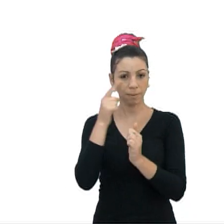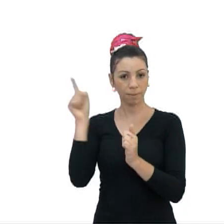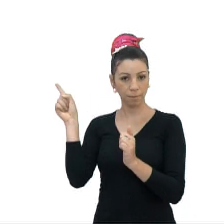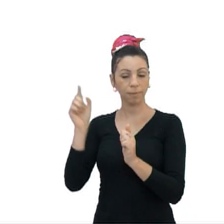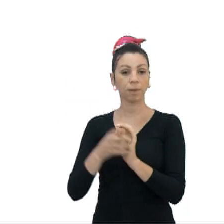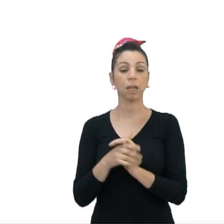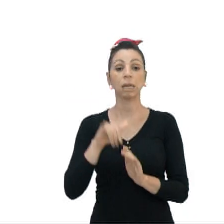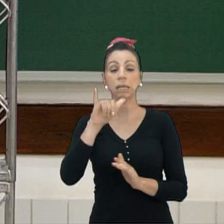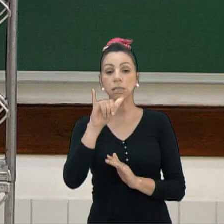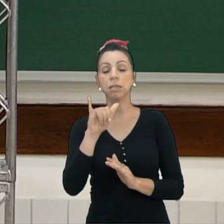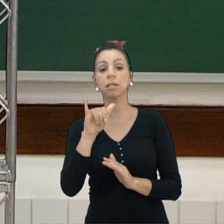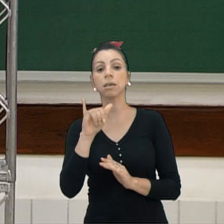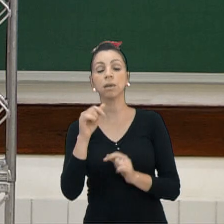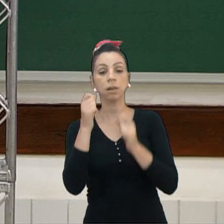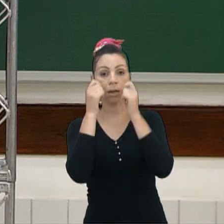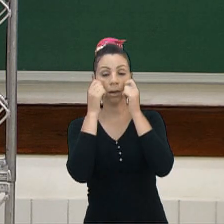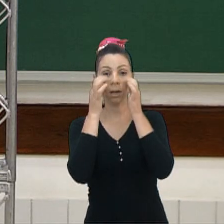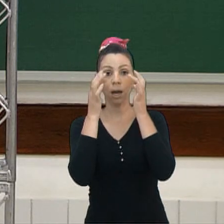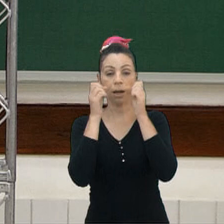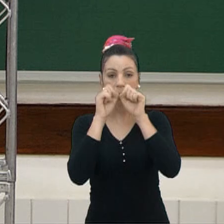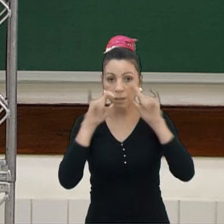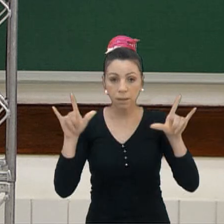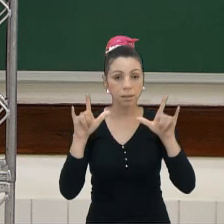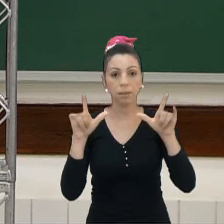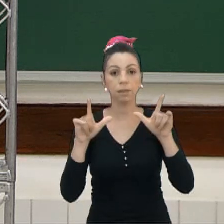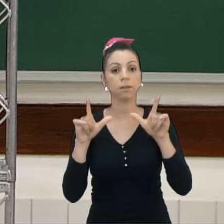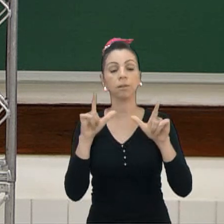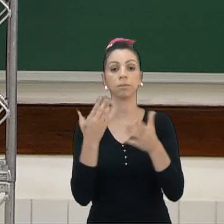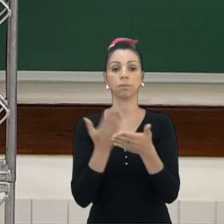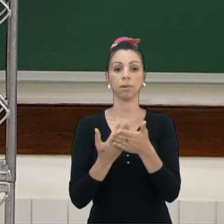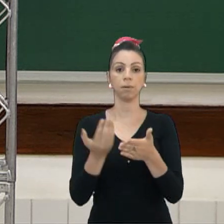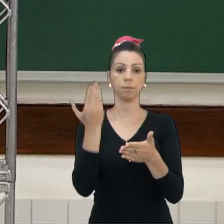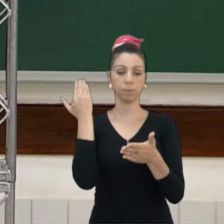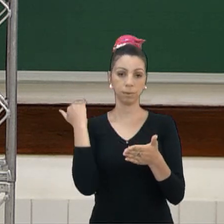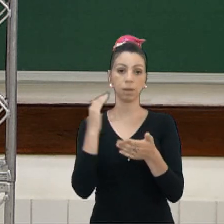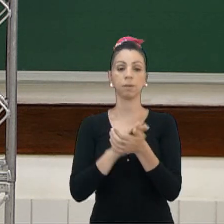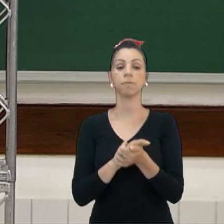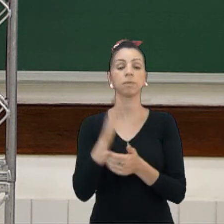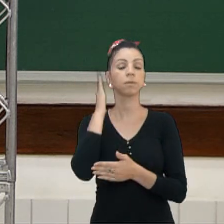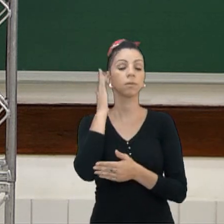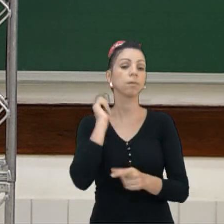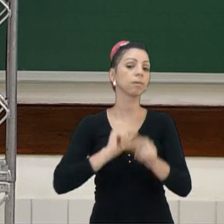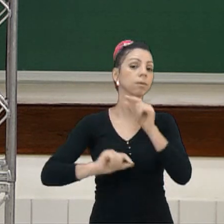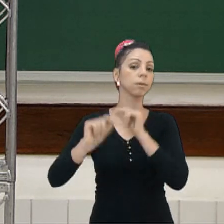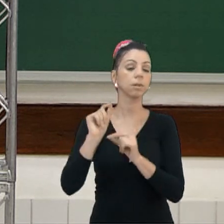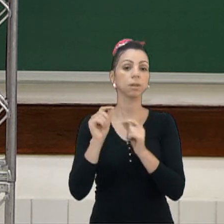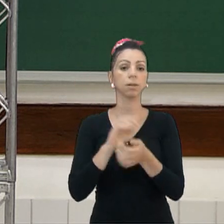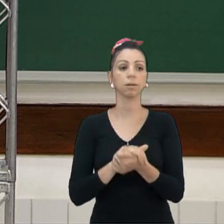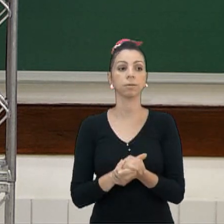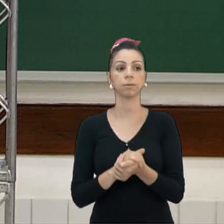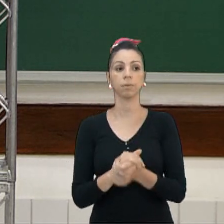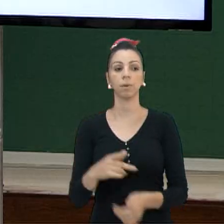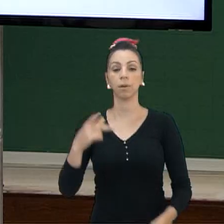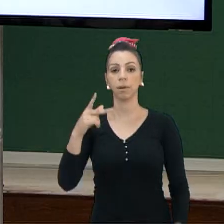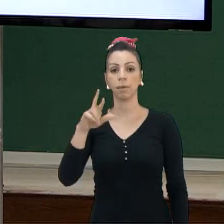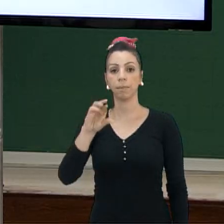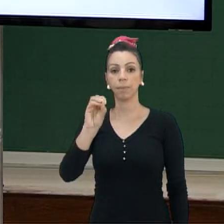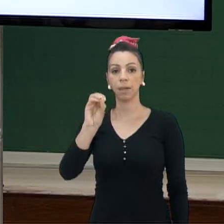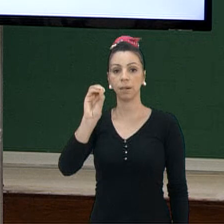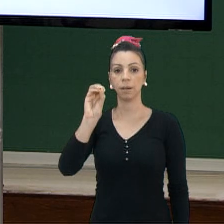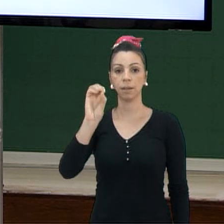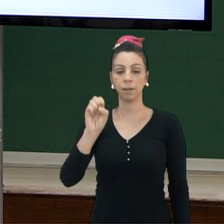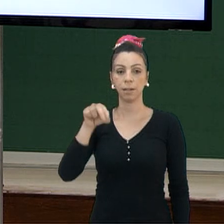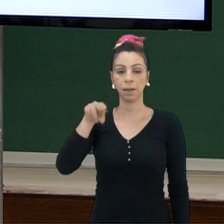pretérito. Se você prestou bastante atenção na nossa última aula, você sabe que pretérito ele é o quê? Um